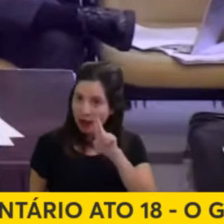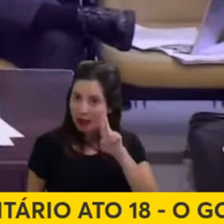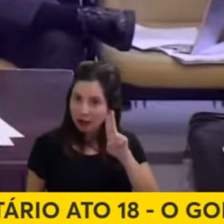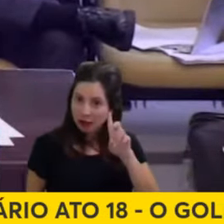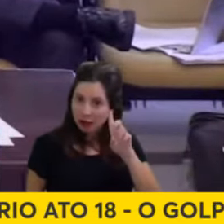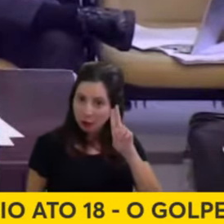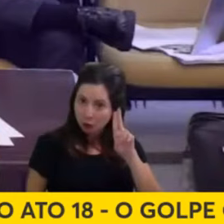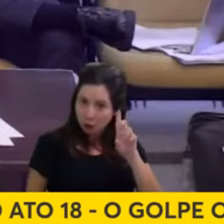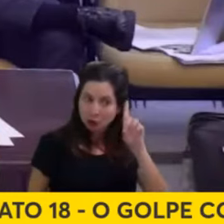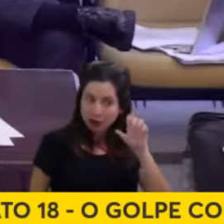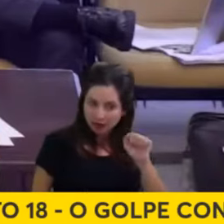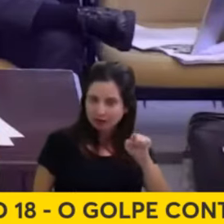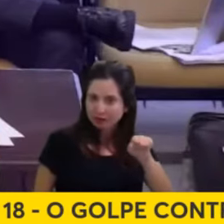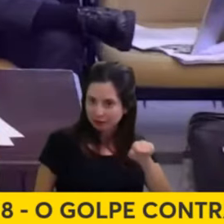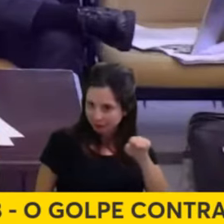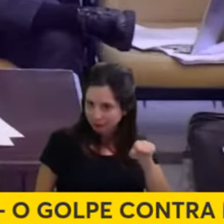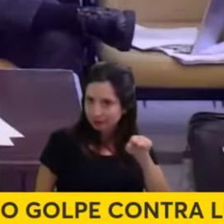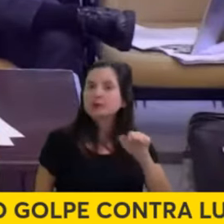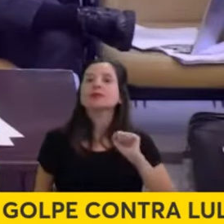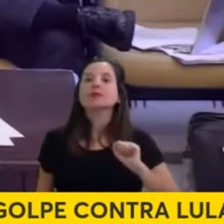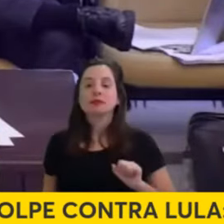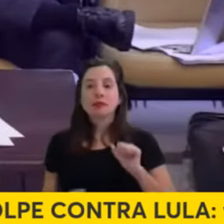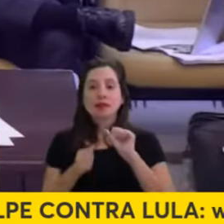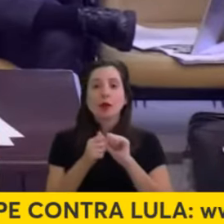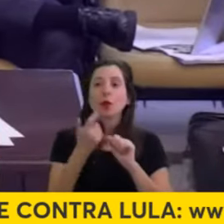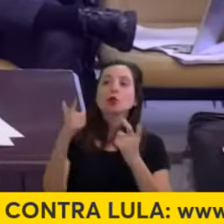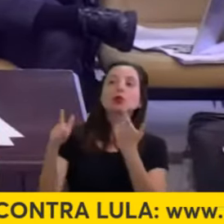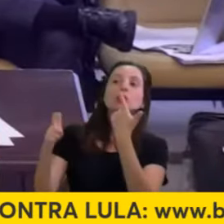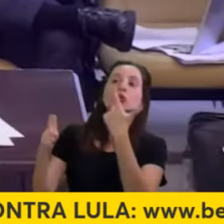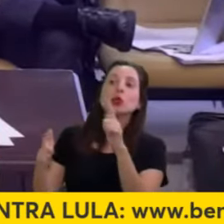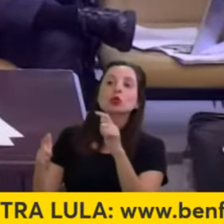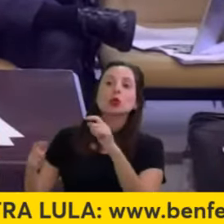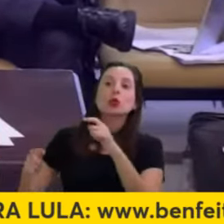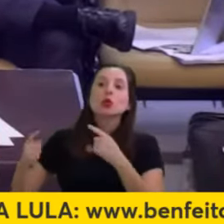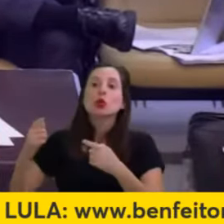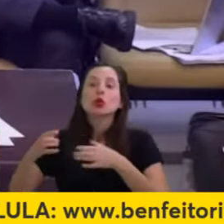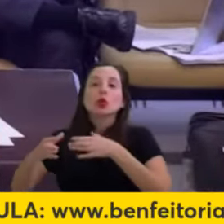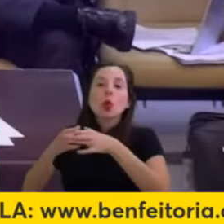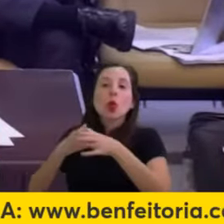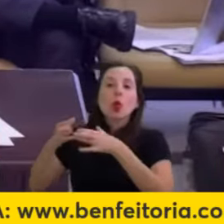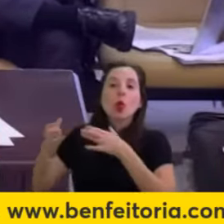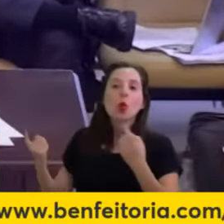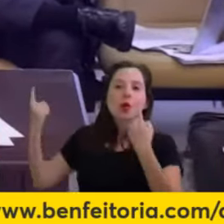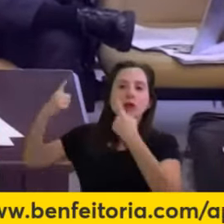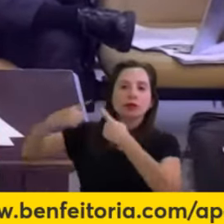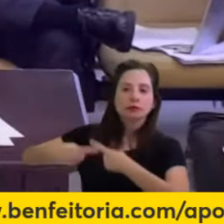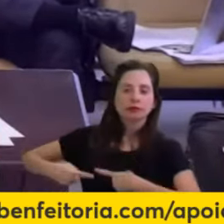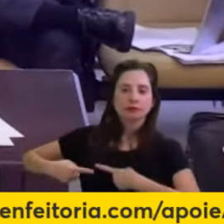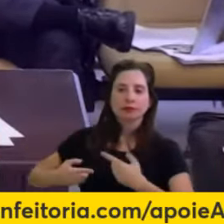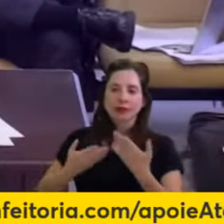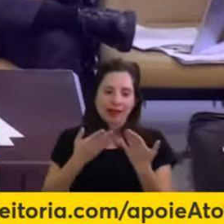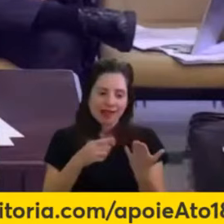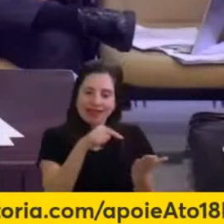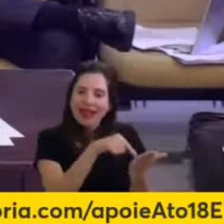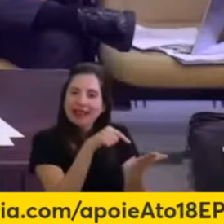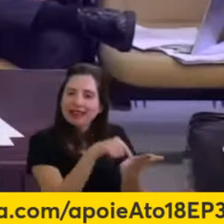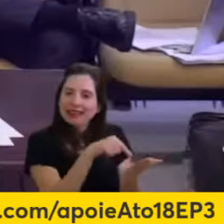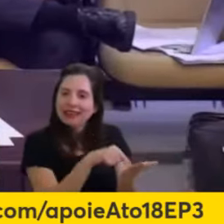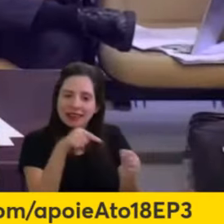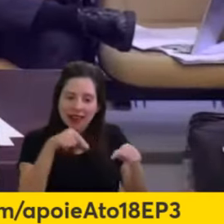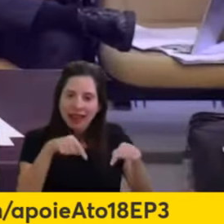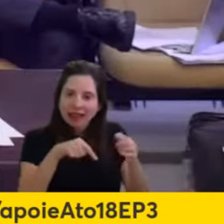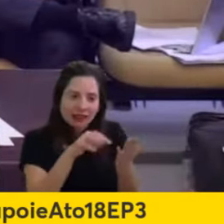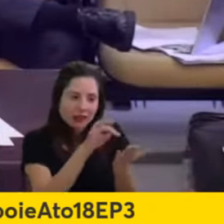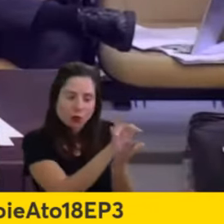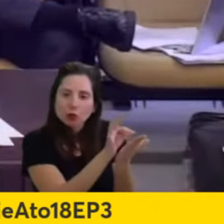vantagens em Face dos outros concorrentes que eles não teriam se não tivessem feito a mesma coisa e tá exatamente aqui então esses